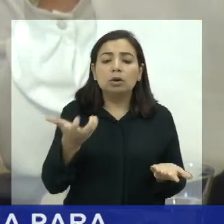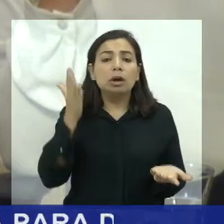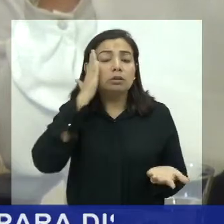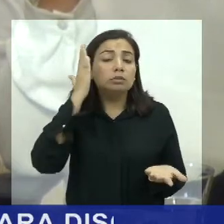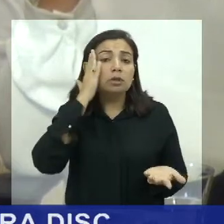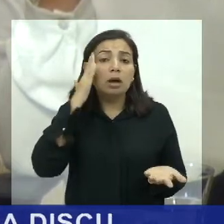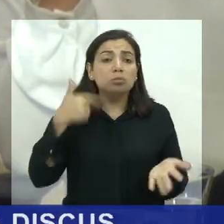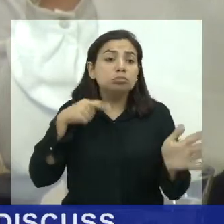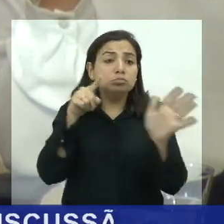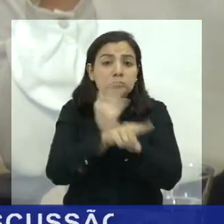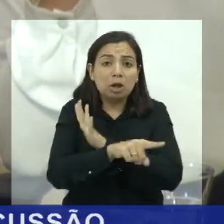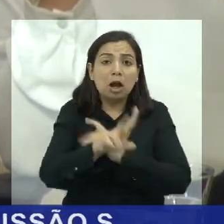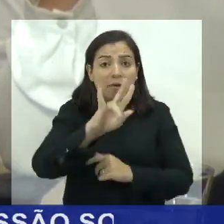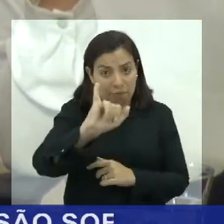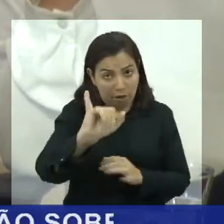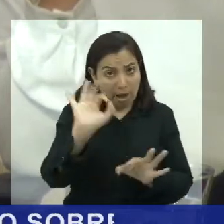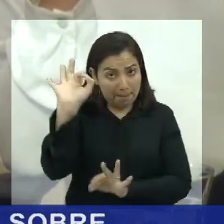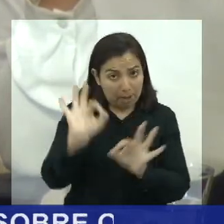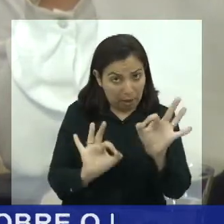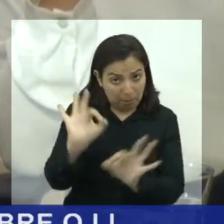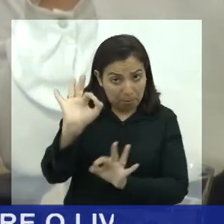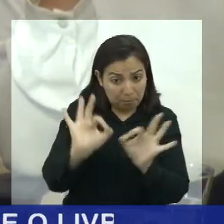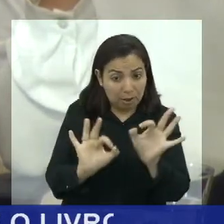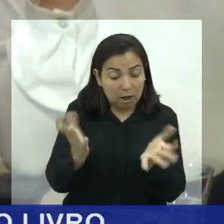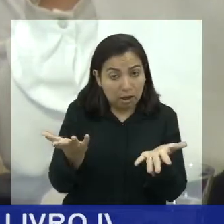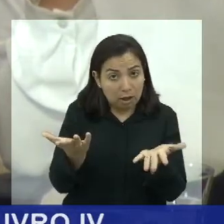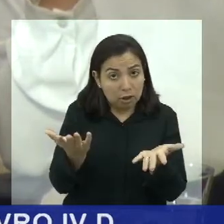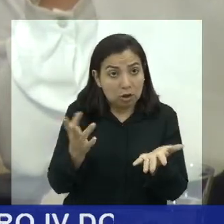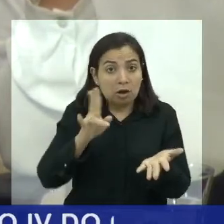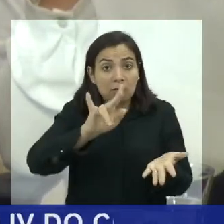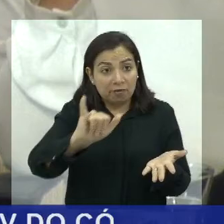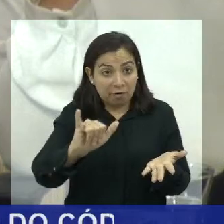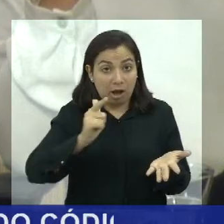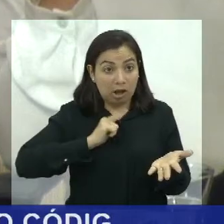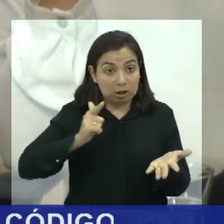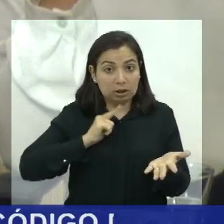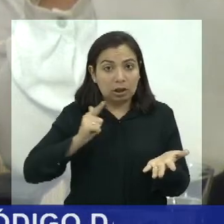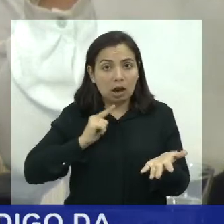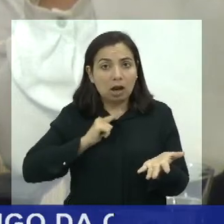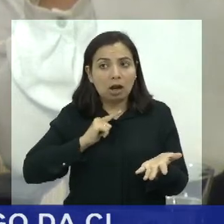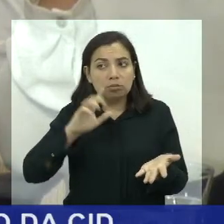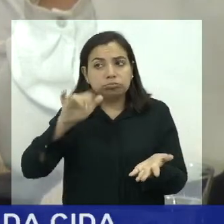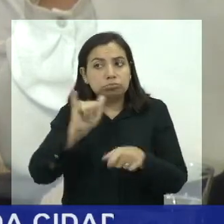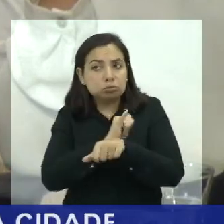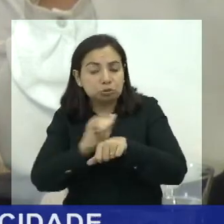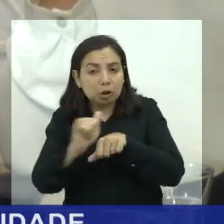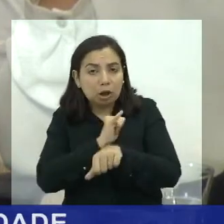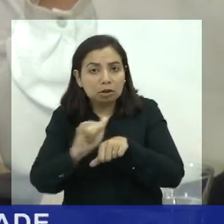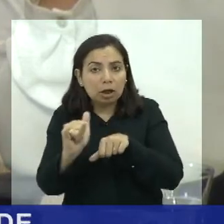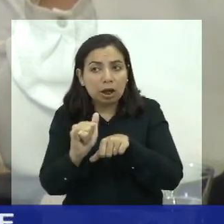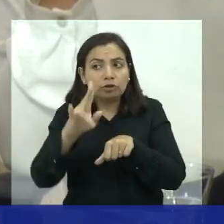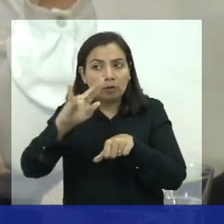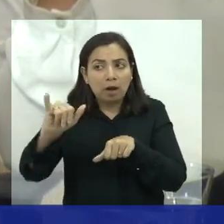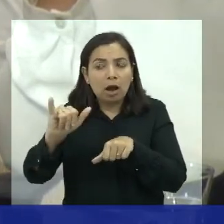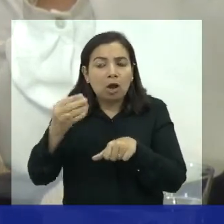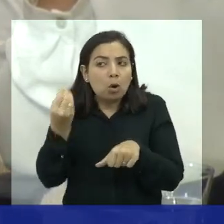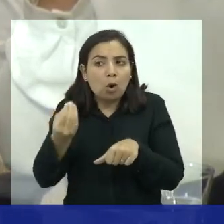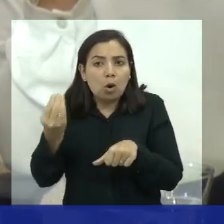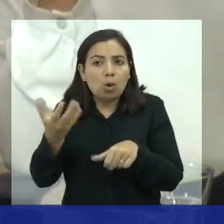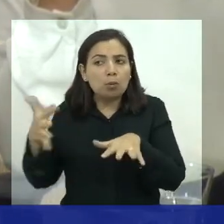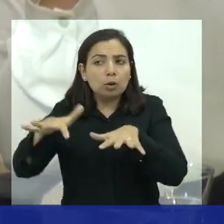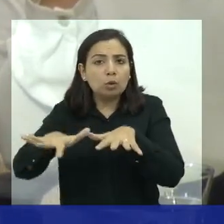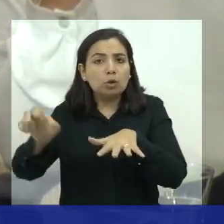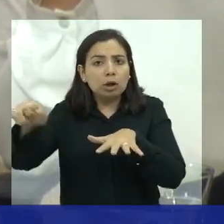quero saber se vai ter um preparo através da administração. A administração pensa em inserir essa comunidade e se